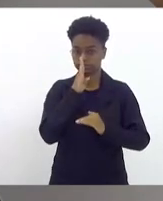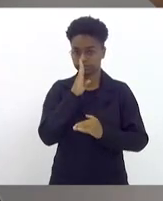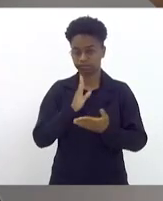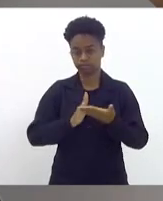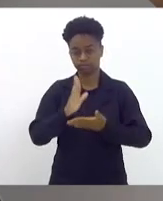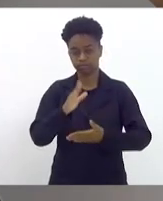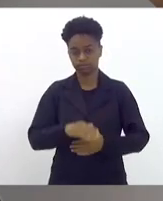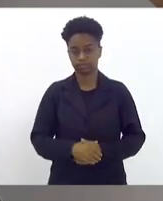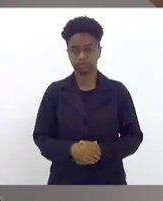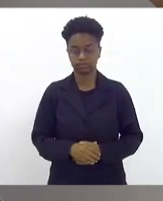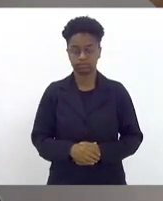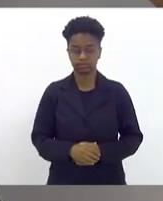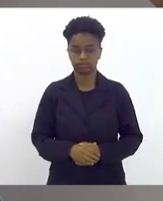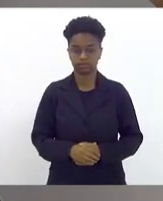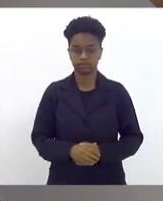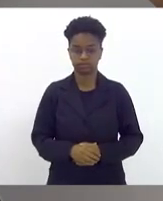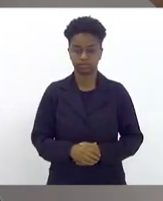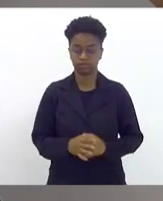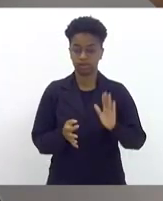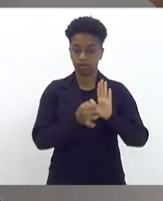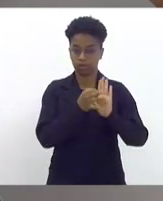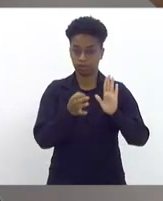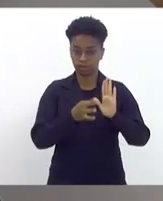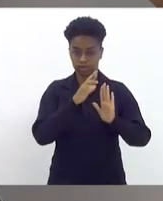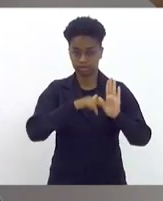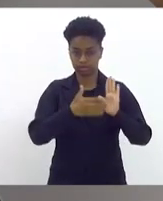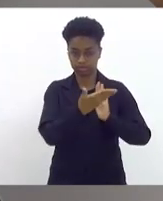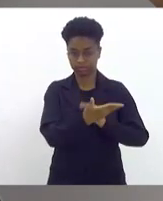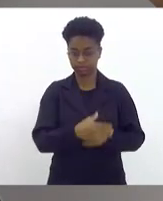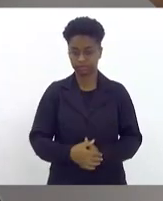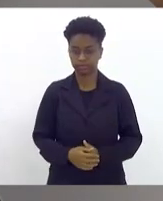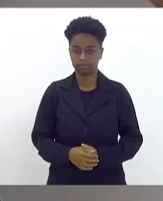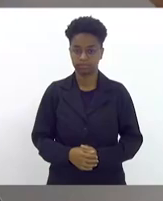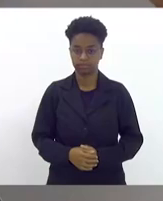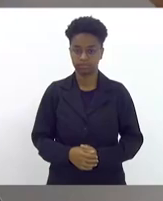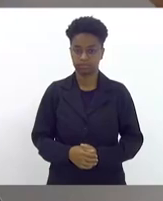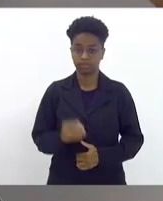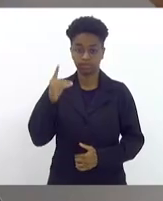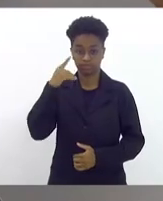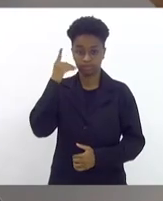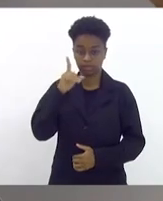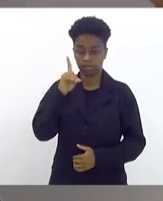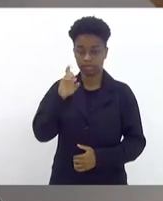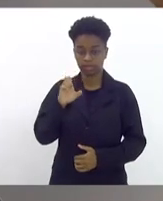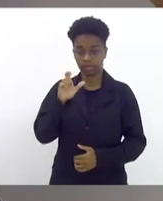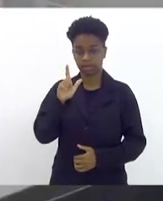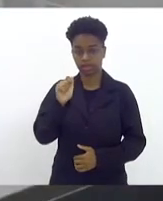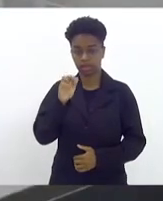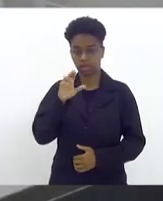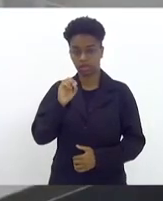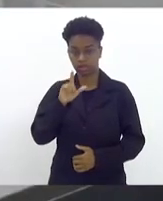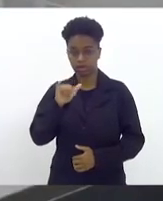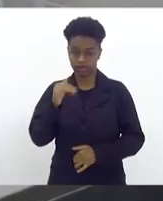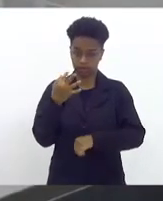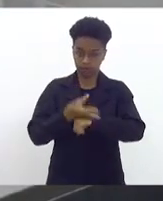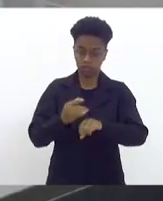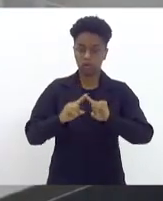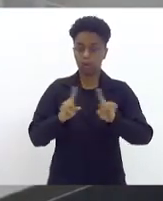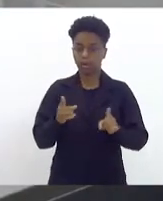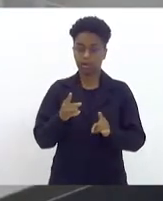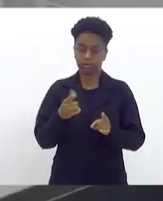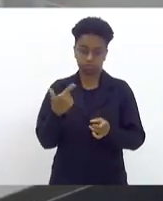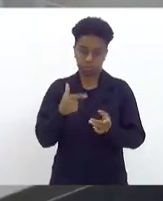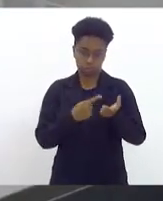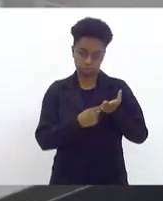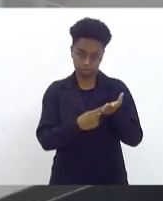estão aprovado o parecer do relator Deputado Guilherme dela não tá presente mas ele não fez é a cor